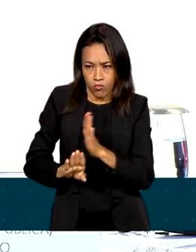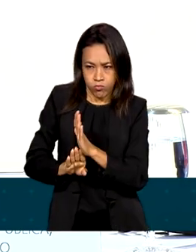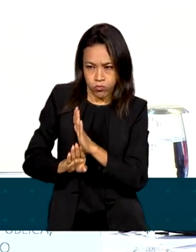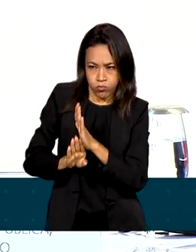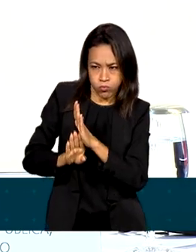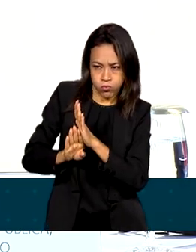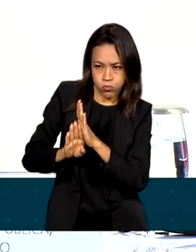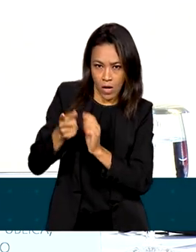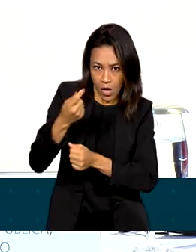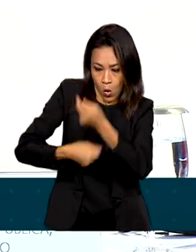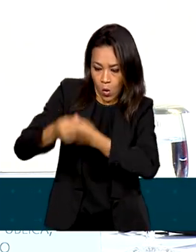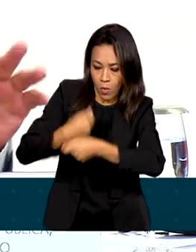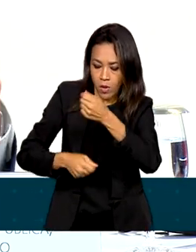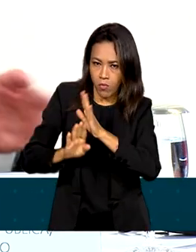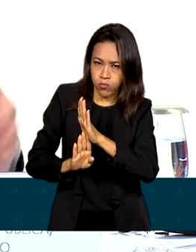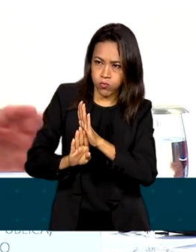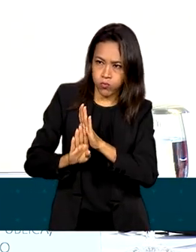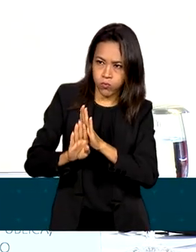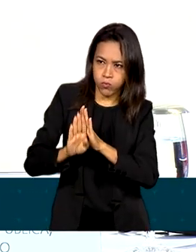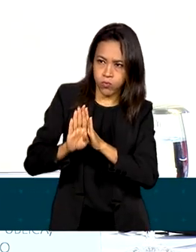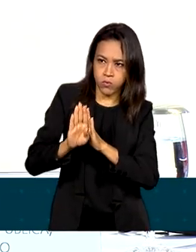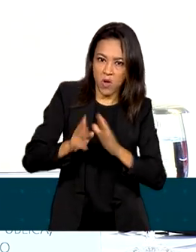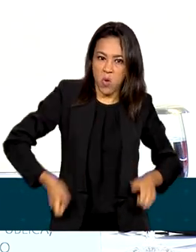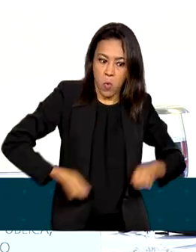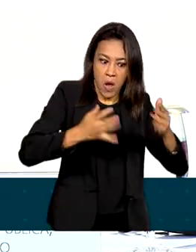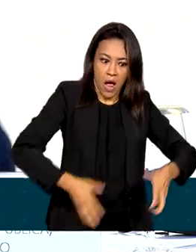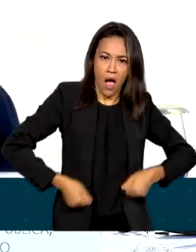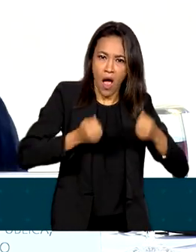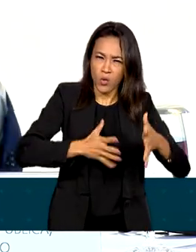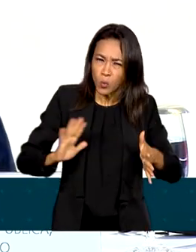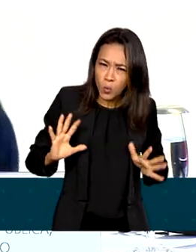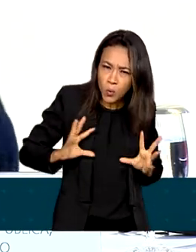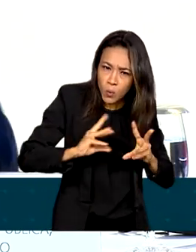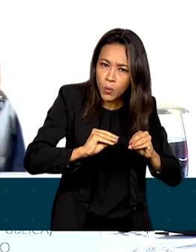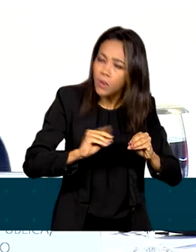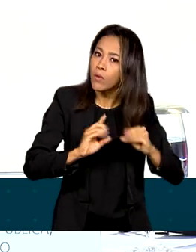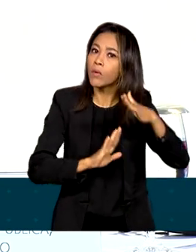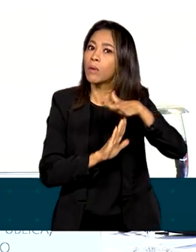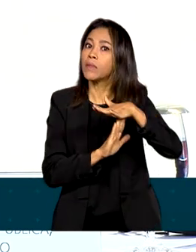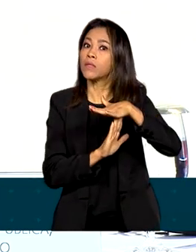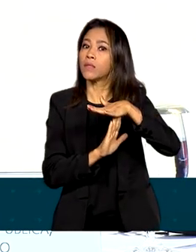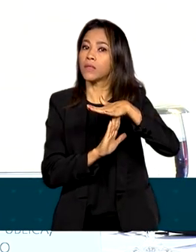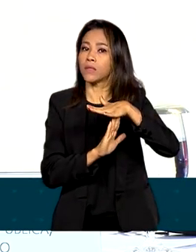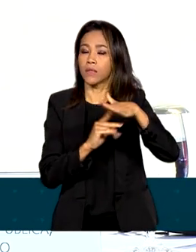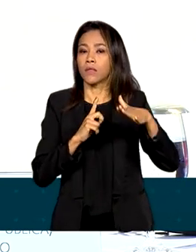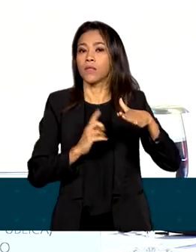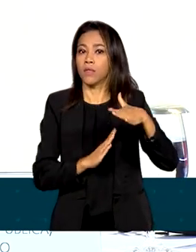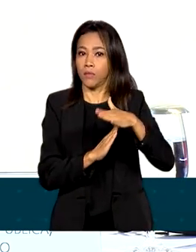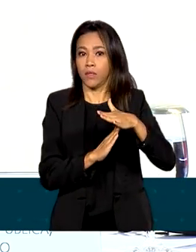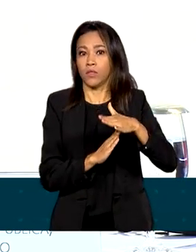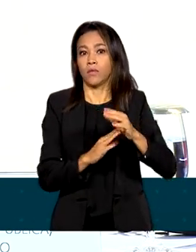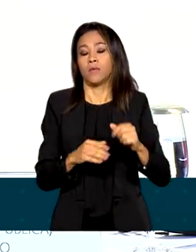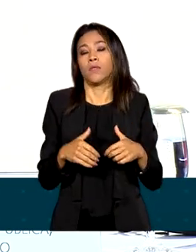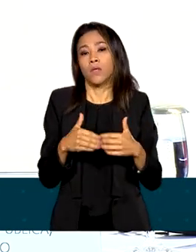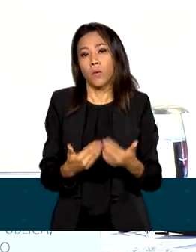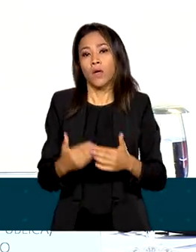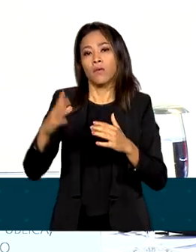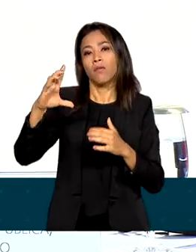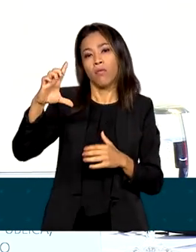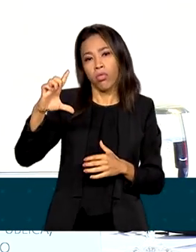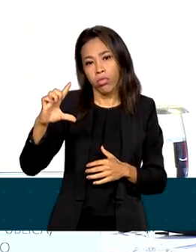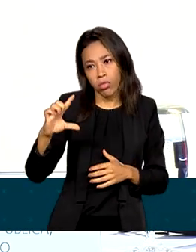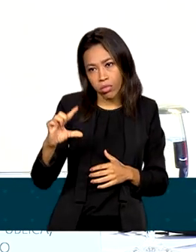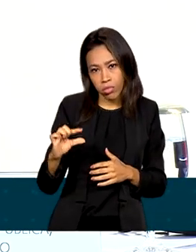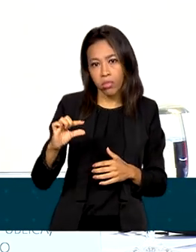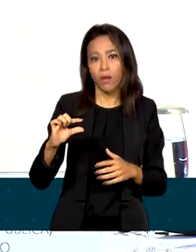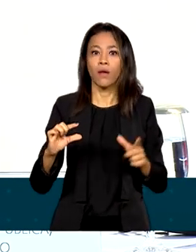forte a economia, eu não gasto tudo, eu tenho um teto. E quando ela fraquece um